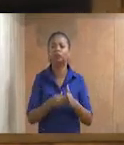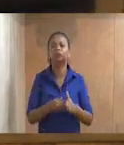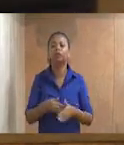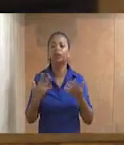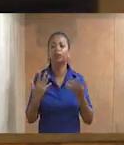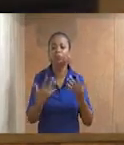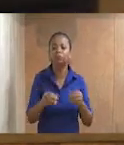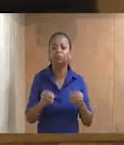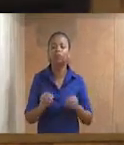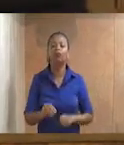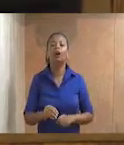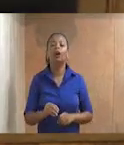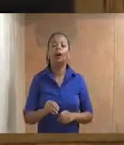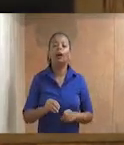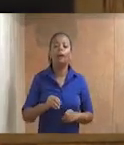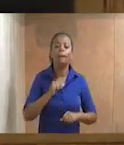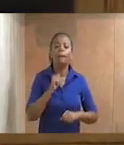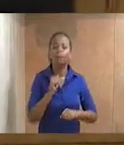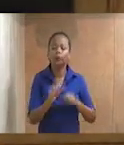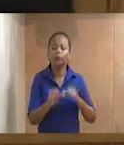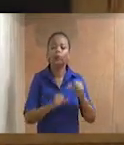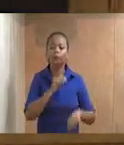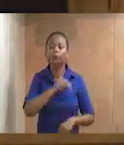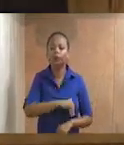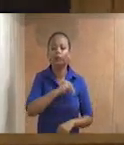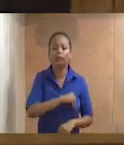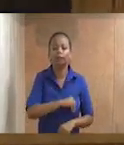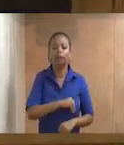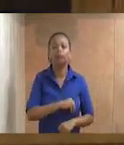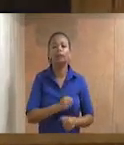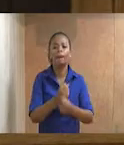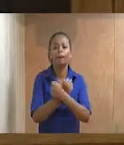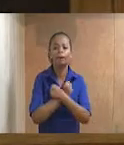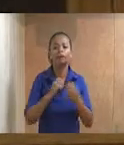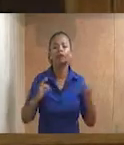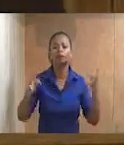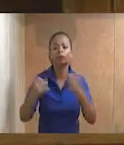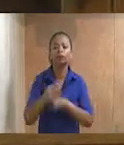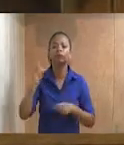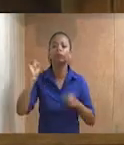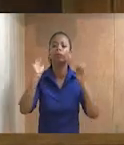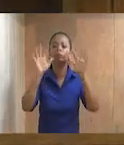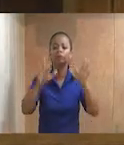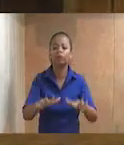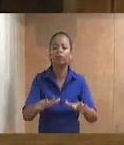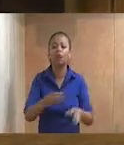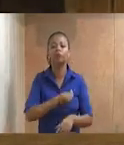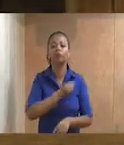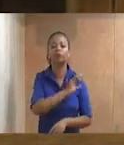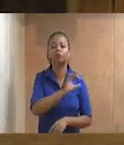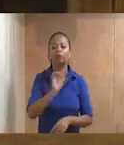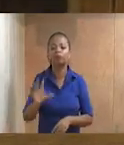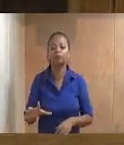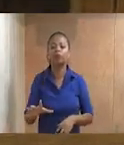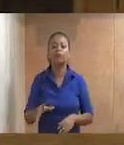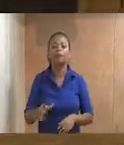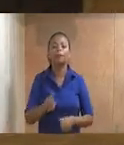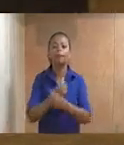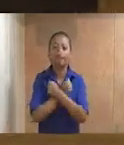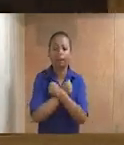seu reajuste. Um abraço para cada um de vocês. Que Deus abençoe a vida de cada um de vocês. Um